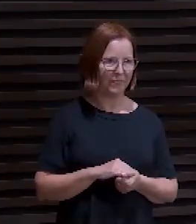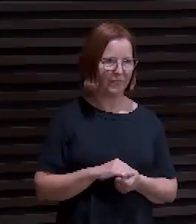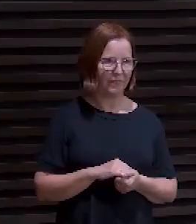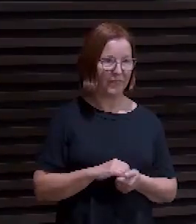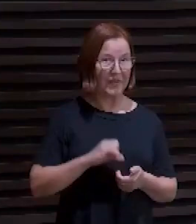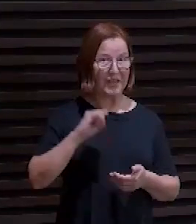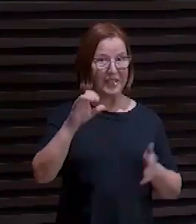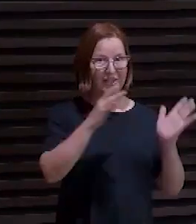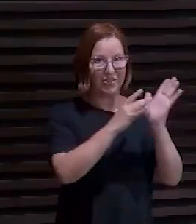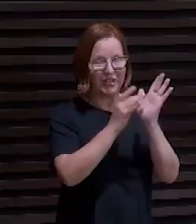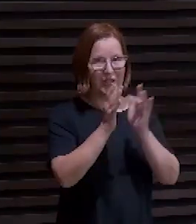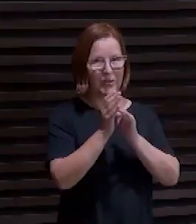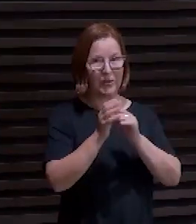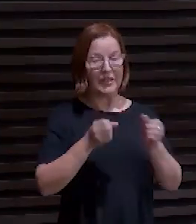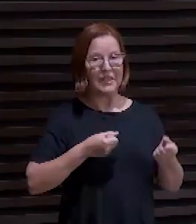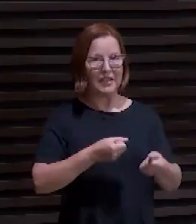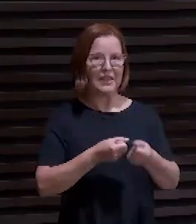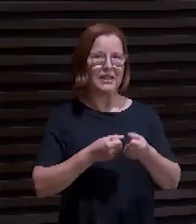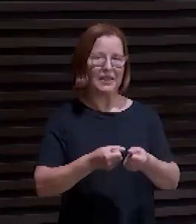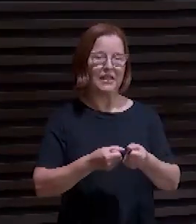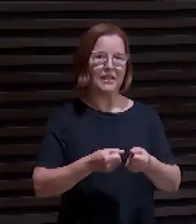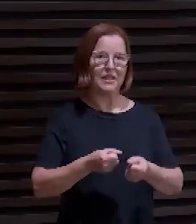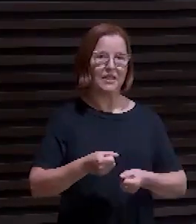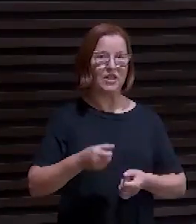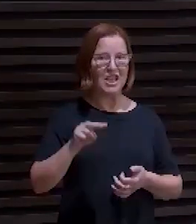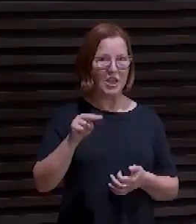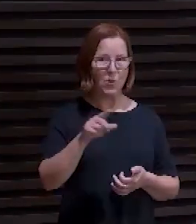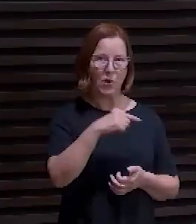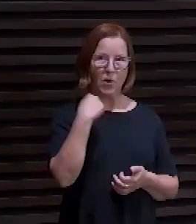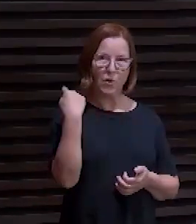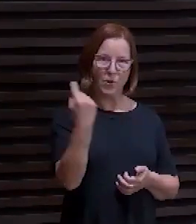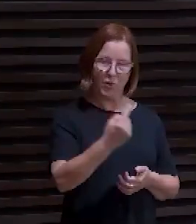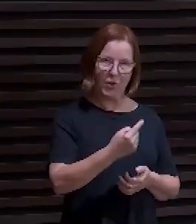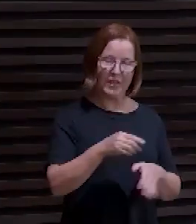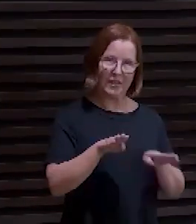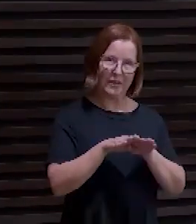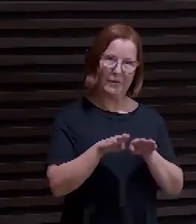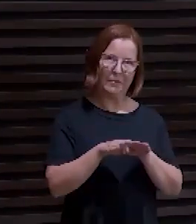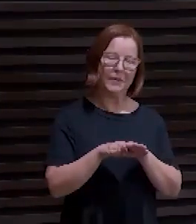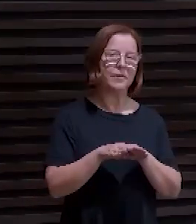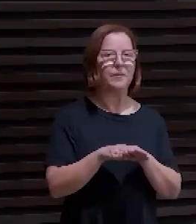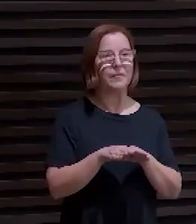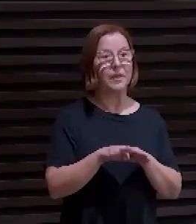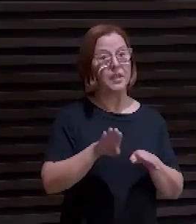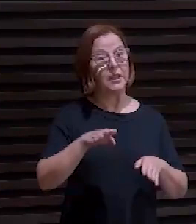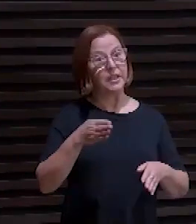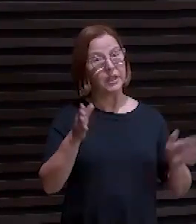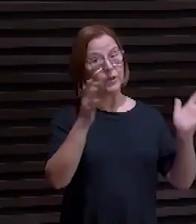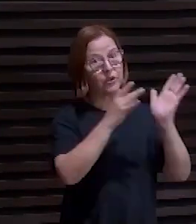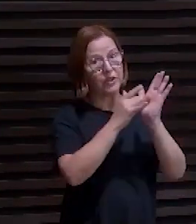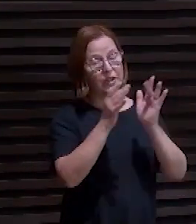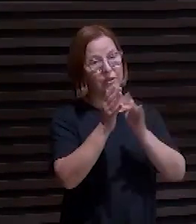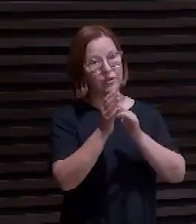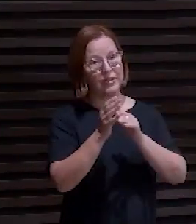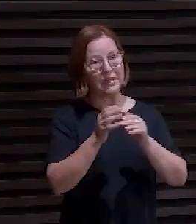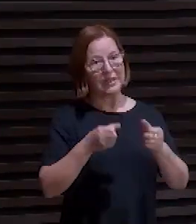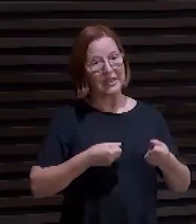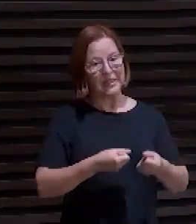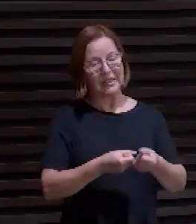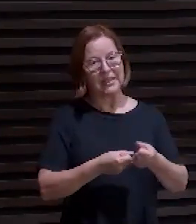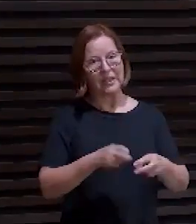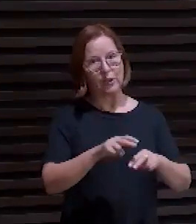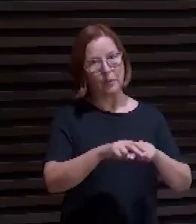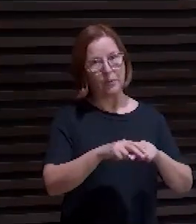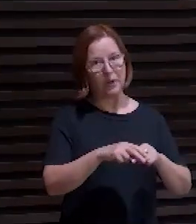Se Jesus foi tentado como nós somos tentados, ele foi tentado pelo pecado que ele já